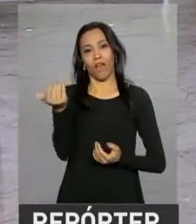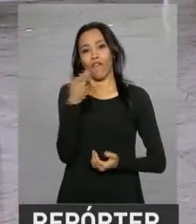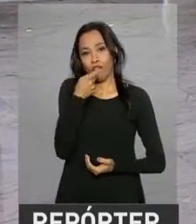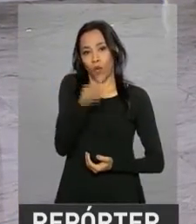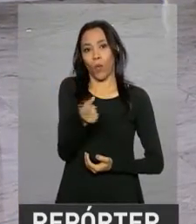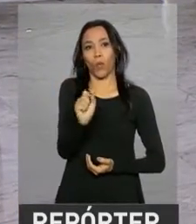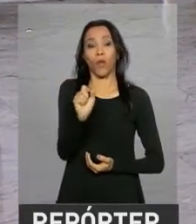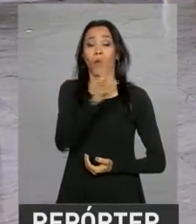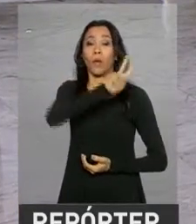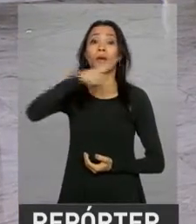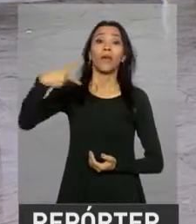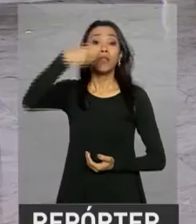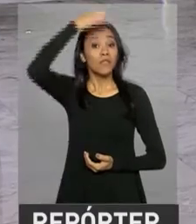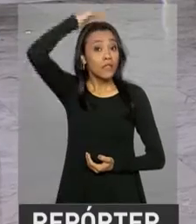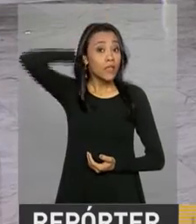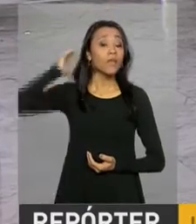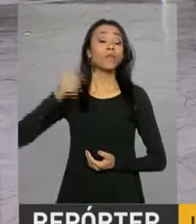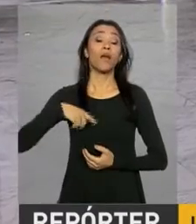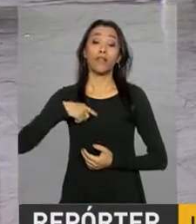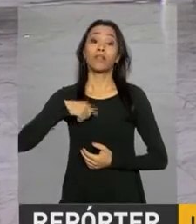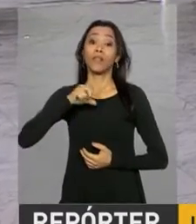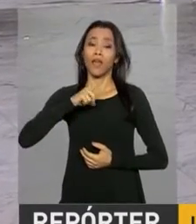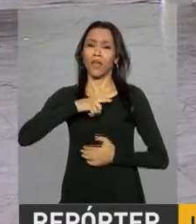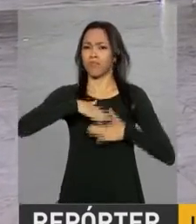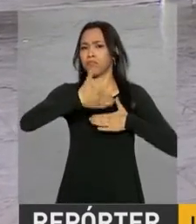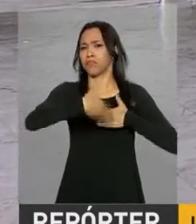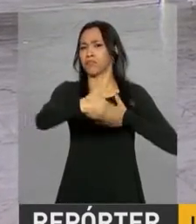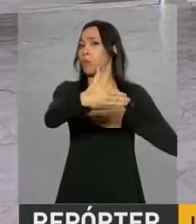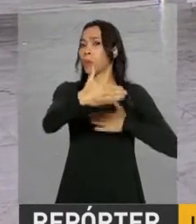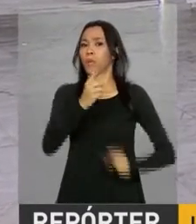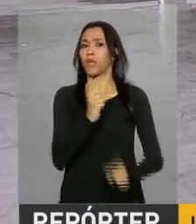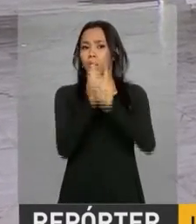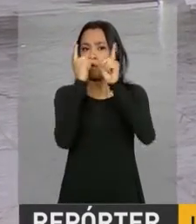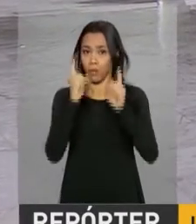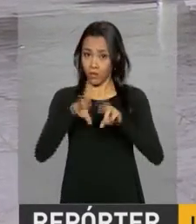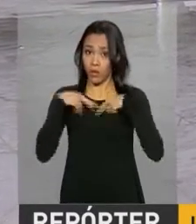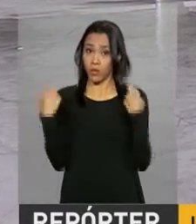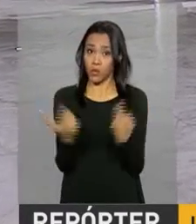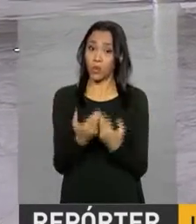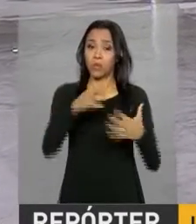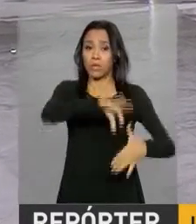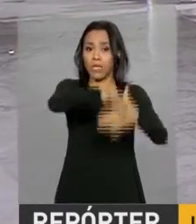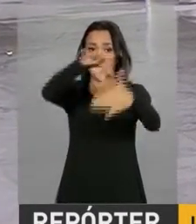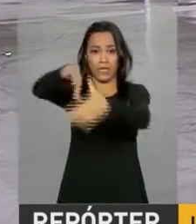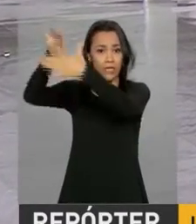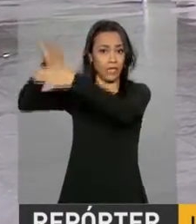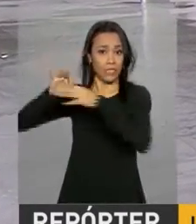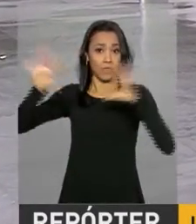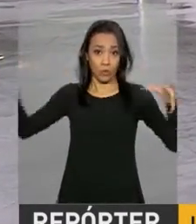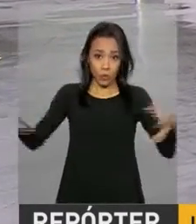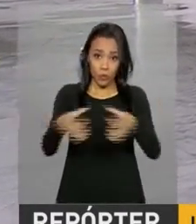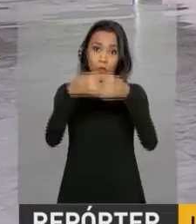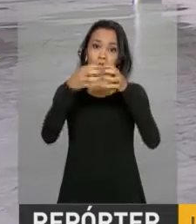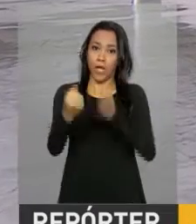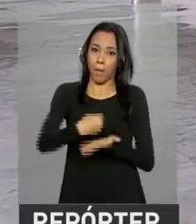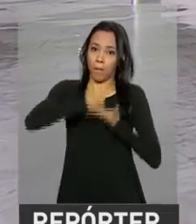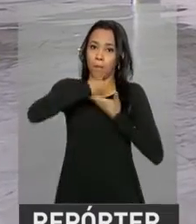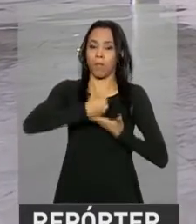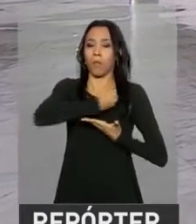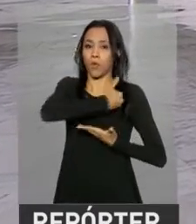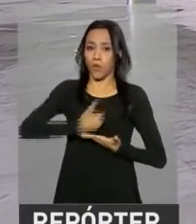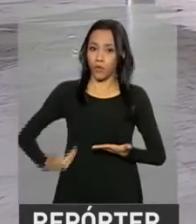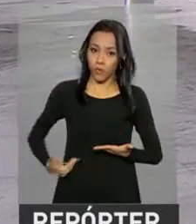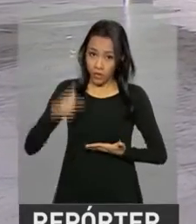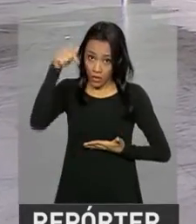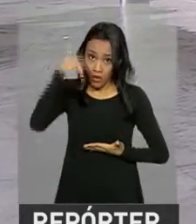presidente em exercício michel temer é dar segmento hoje uma série de reuniões com líderes e parlamentares da base aliada aqui no palácio do planalto